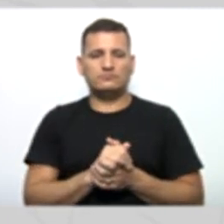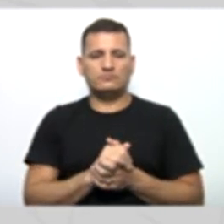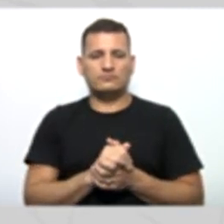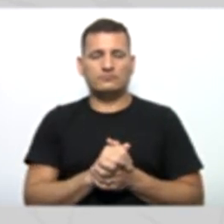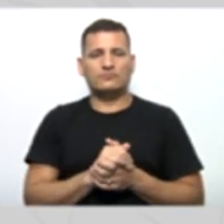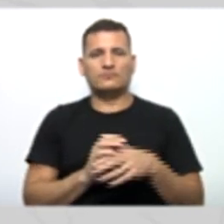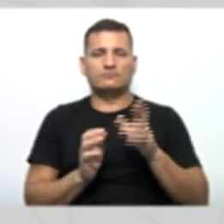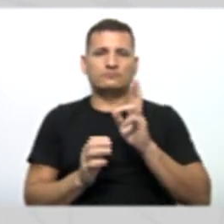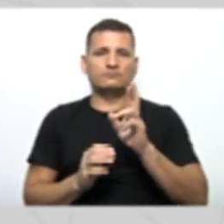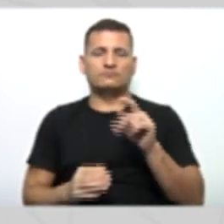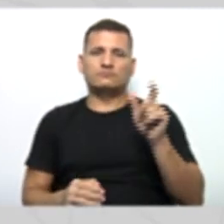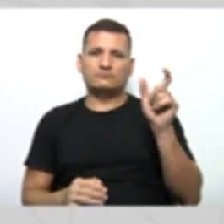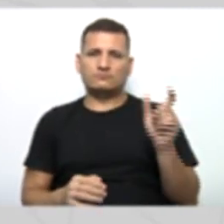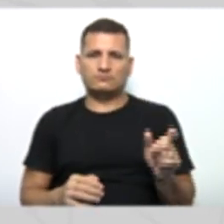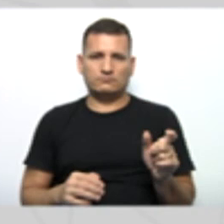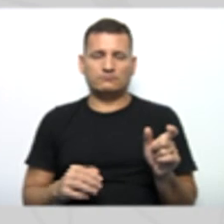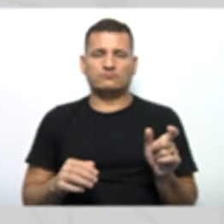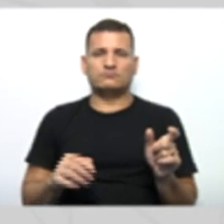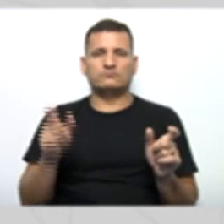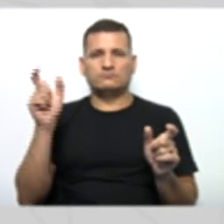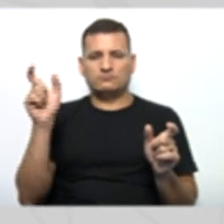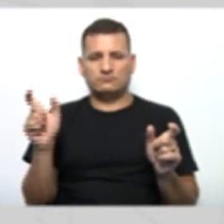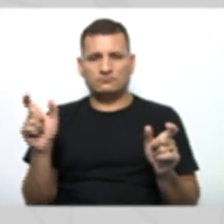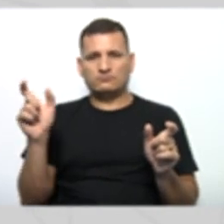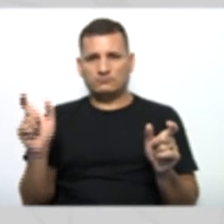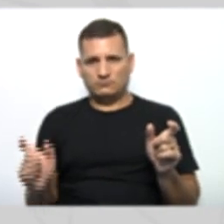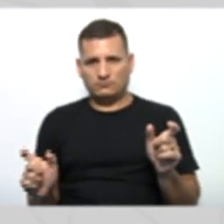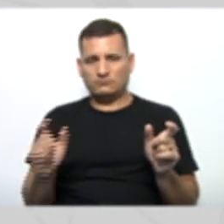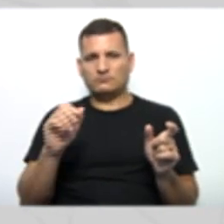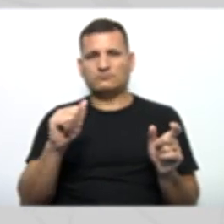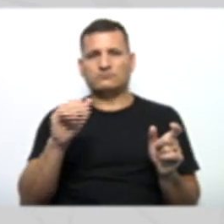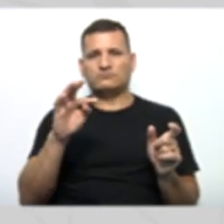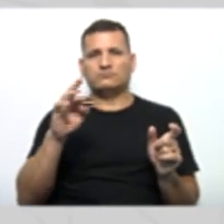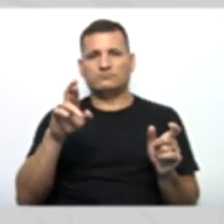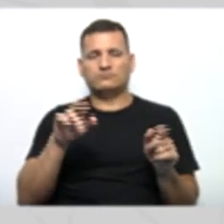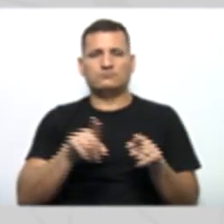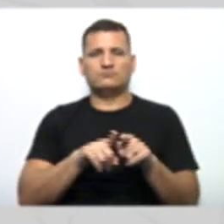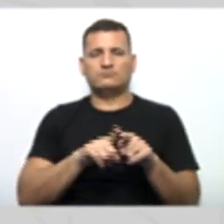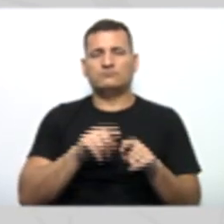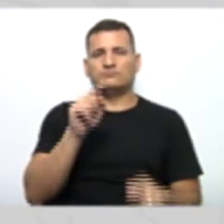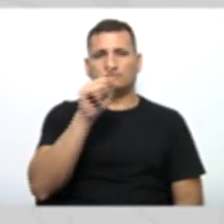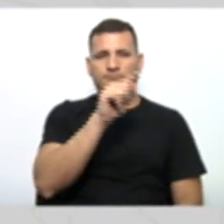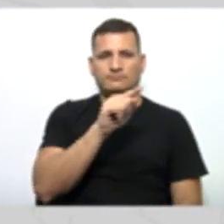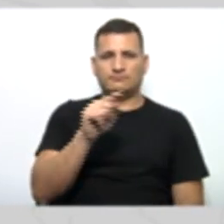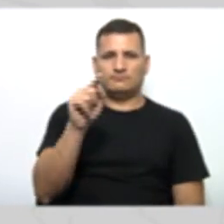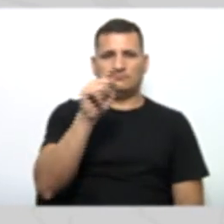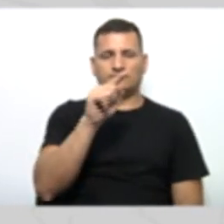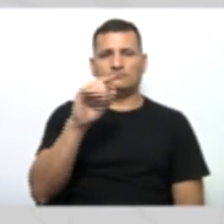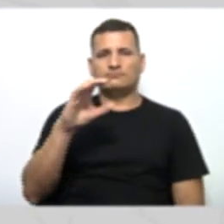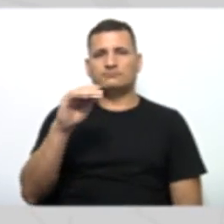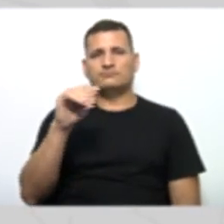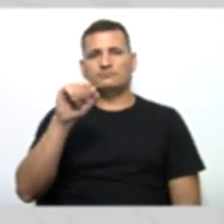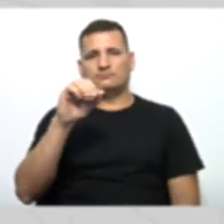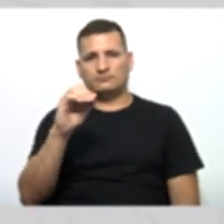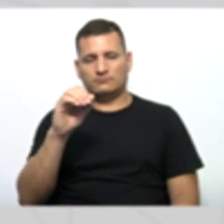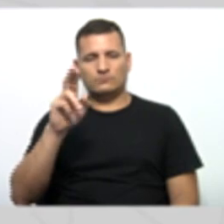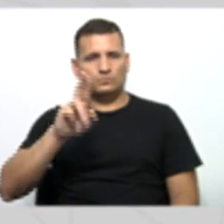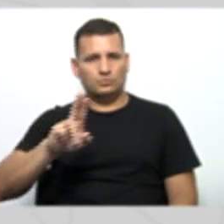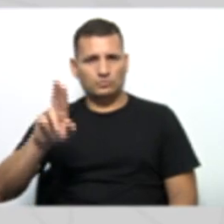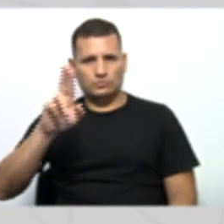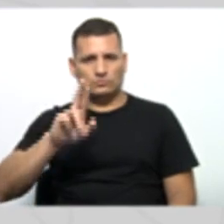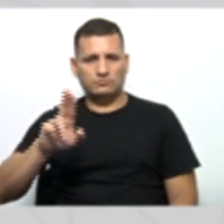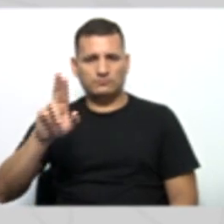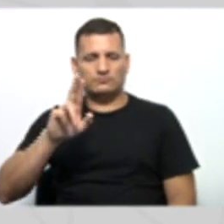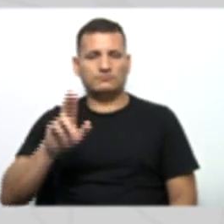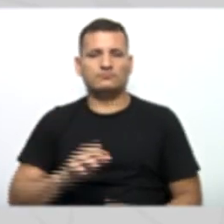quem são os atores, identificar quem são os casos de uso, certo? Agora eu quero que vocês venham aqui, ó,